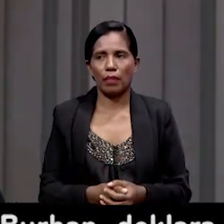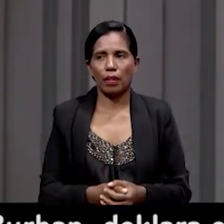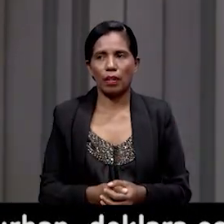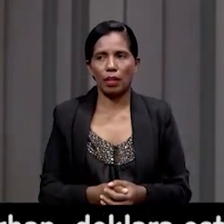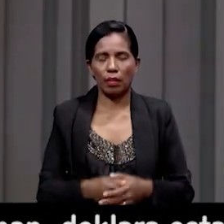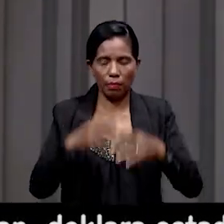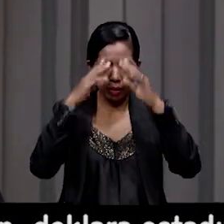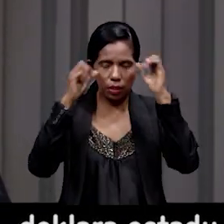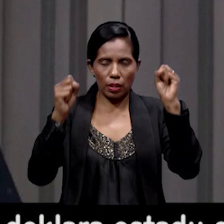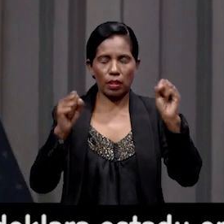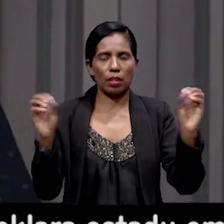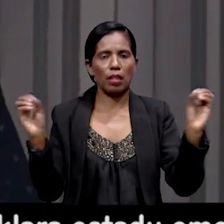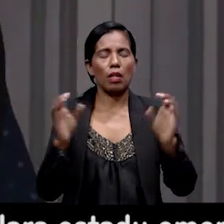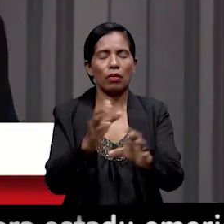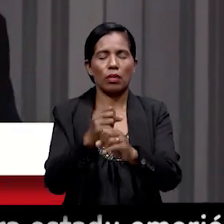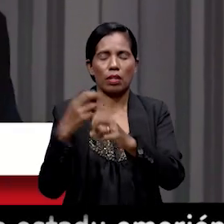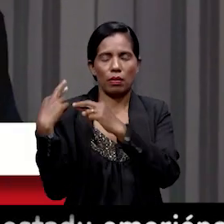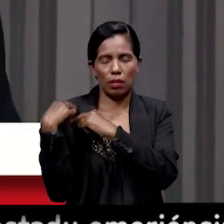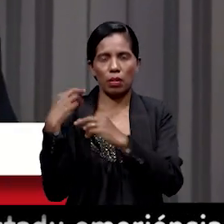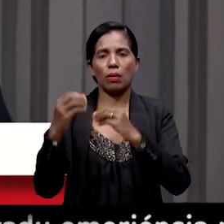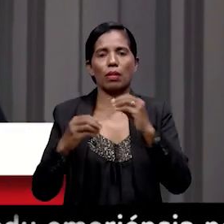la fotignar governo nian.